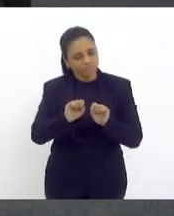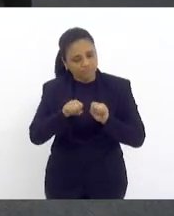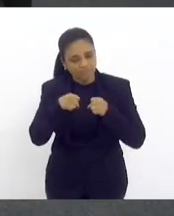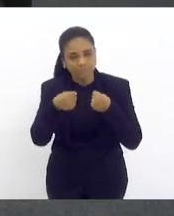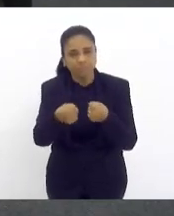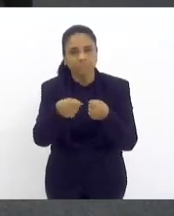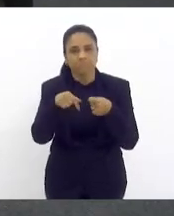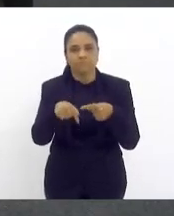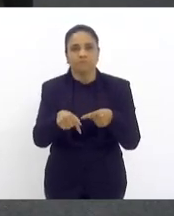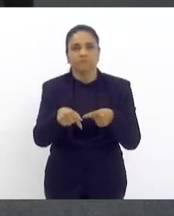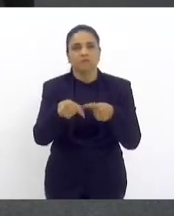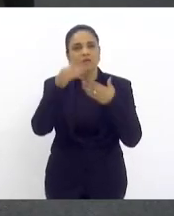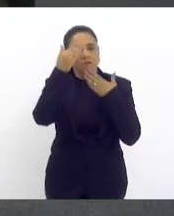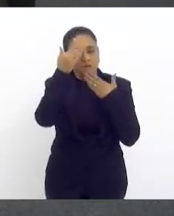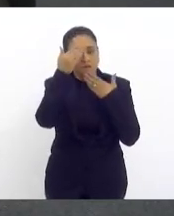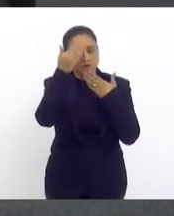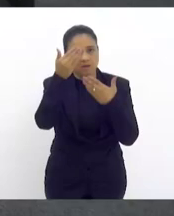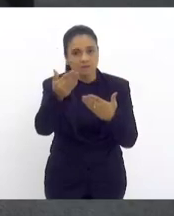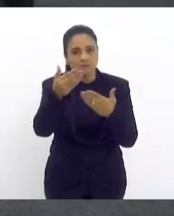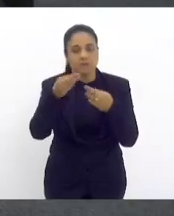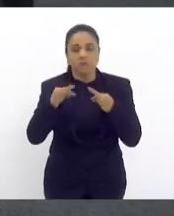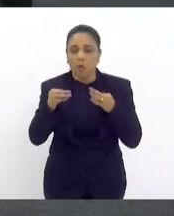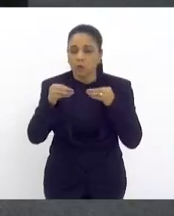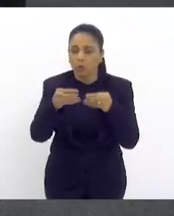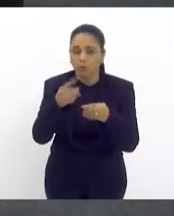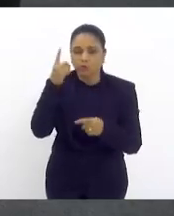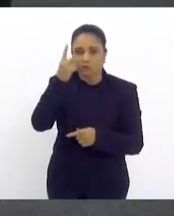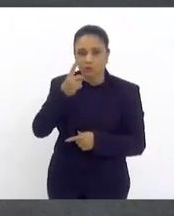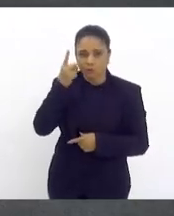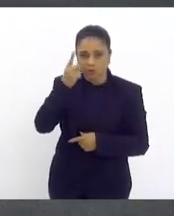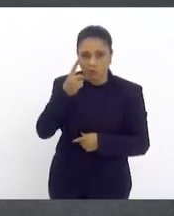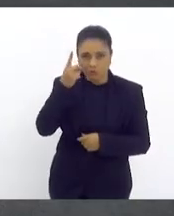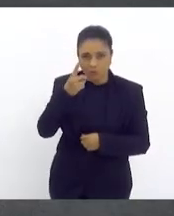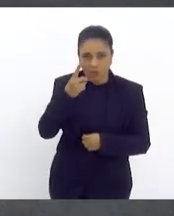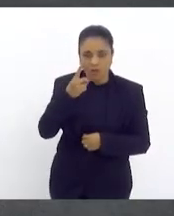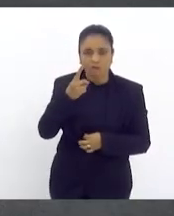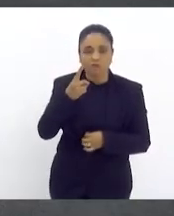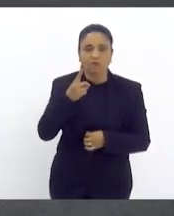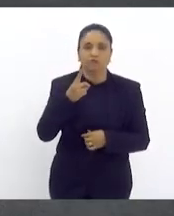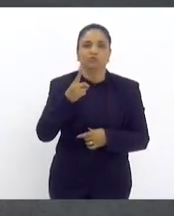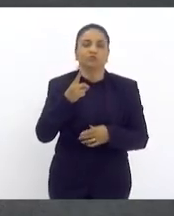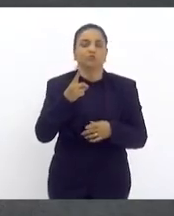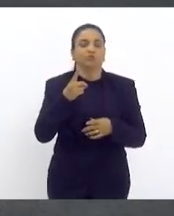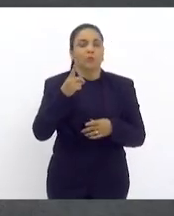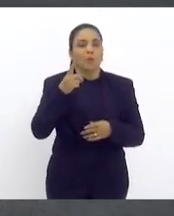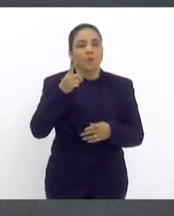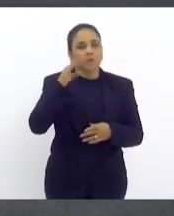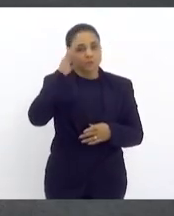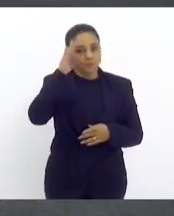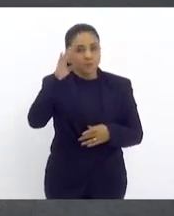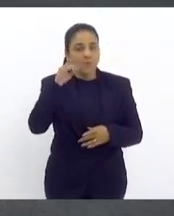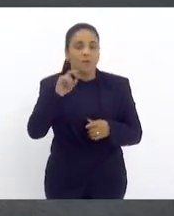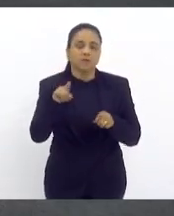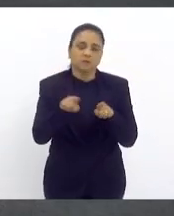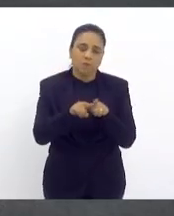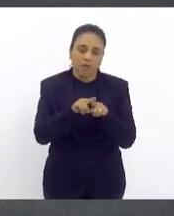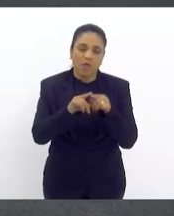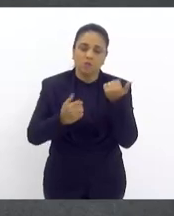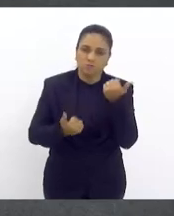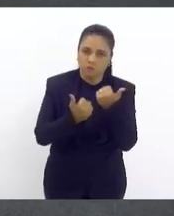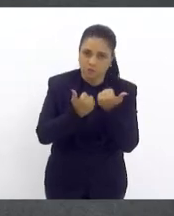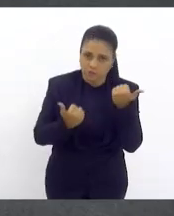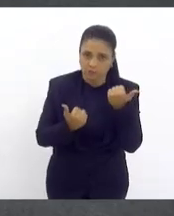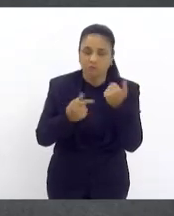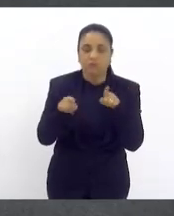e aqui fica o agradecimento a todos os deputados não só os deputados titulares mas os deputados suplentes da ccj